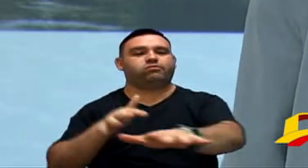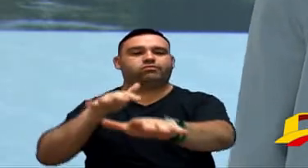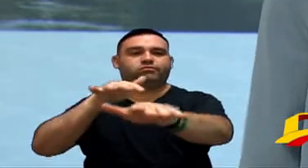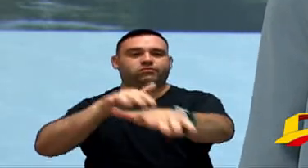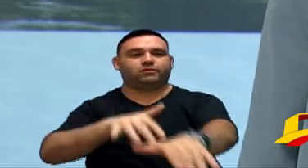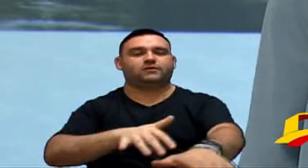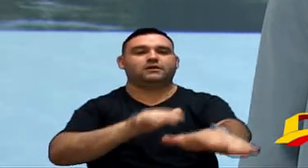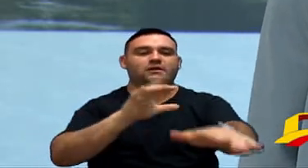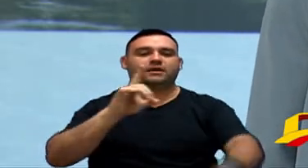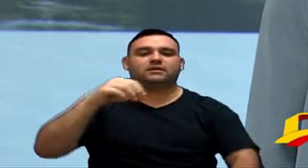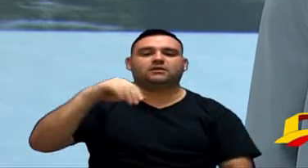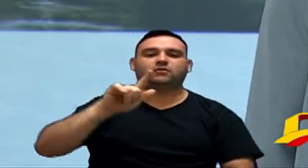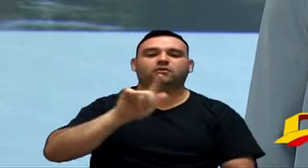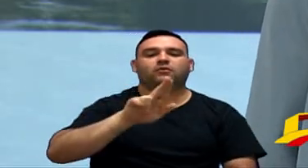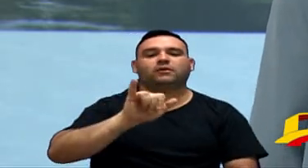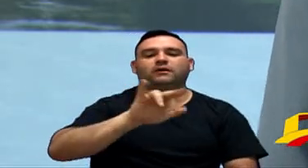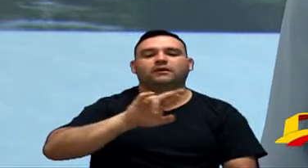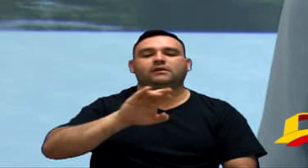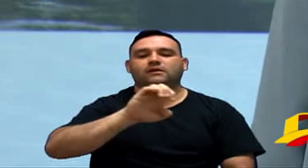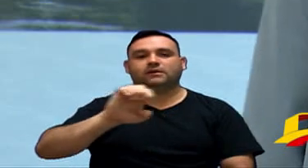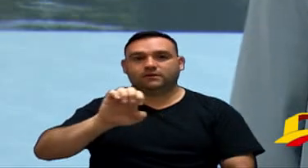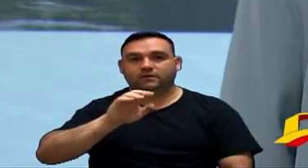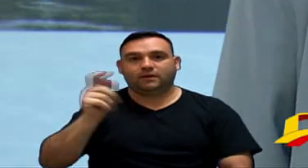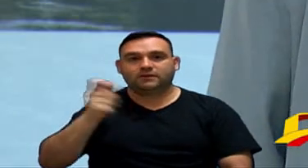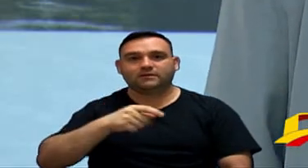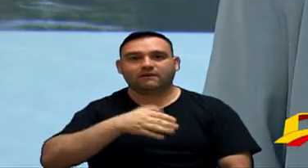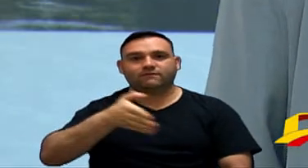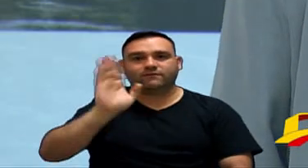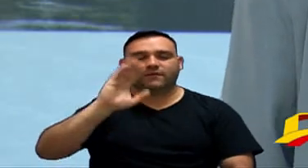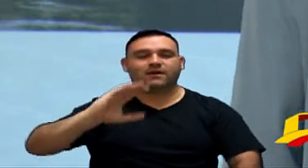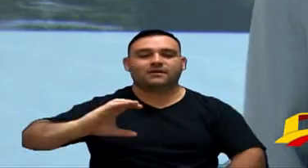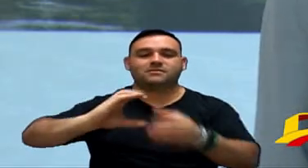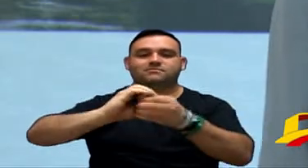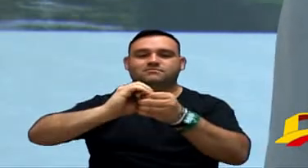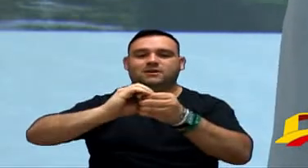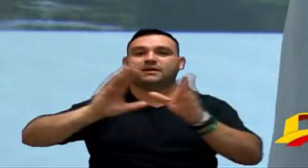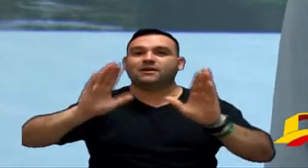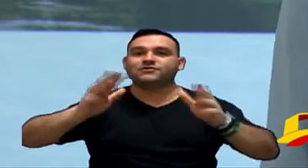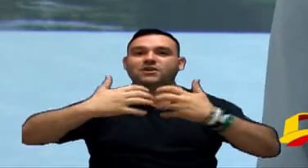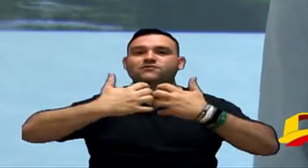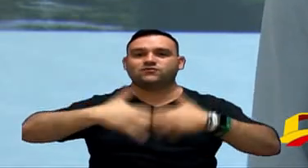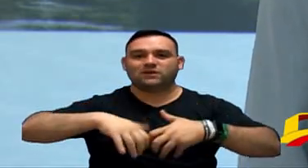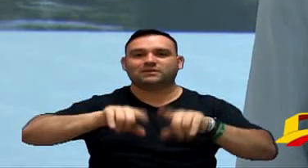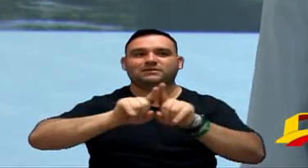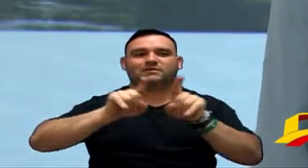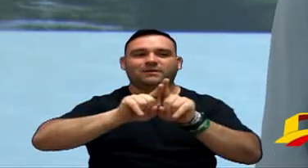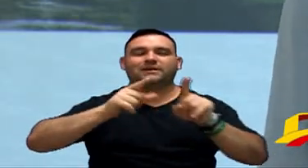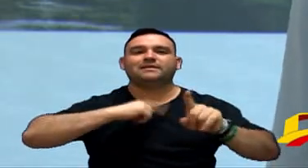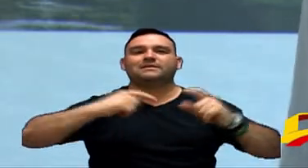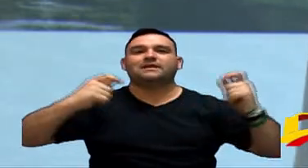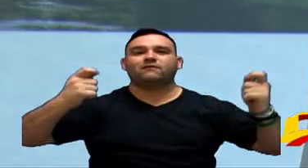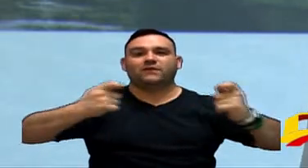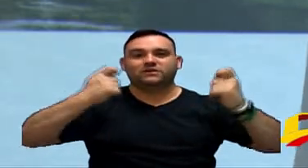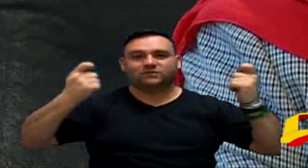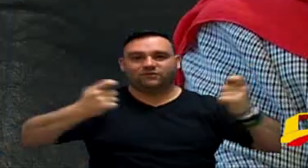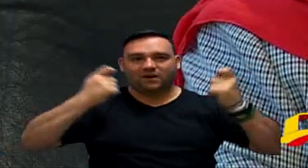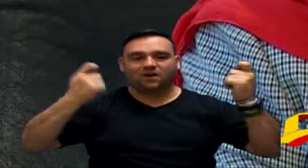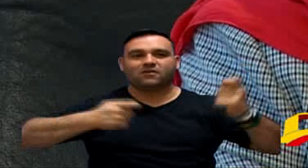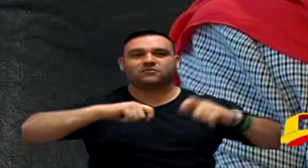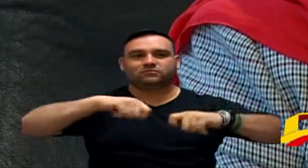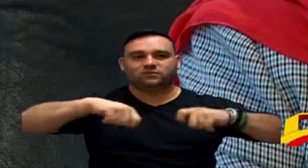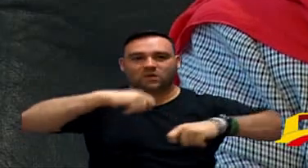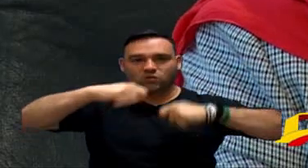Avenida Dom aguir né para poder ir para lá onde já estará funcionando também um festival de